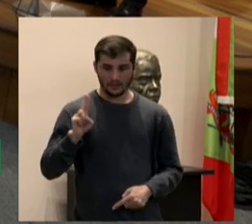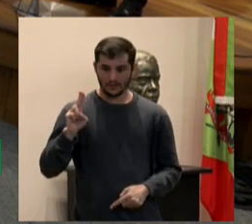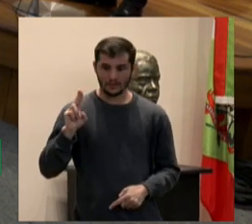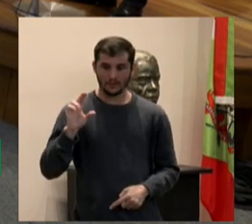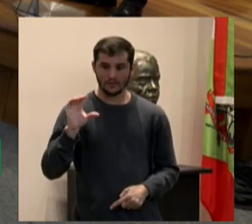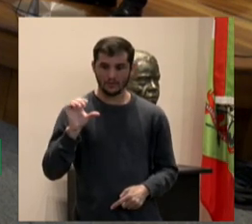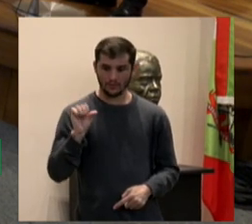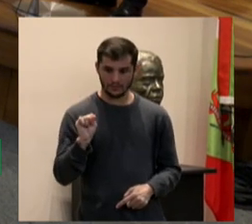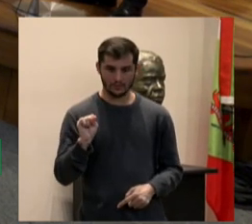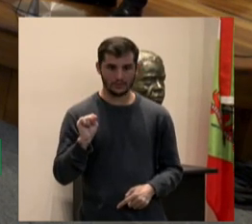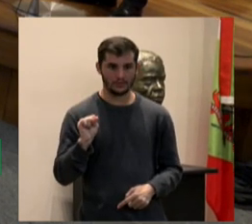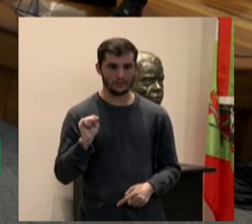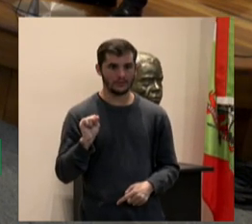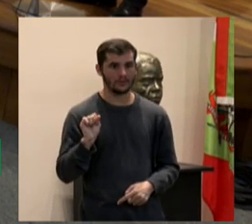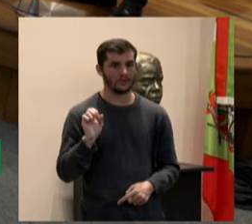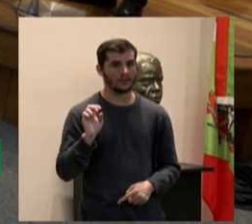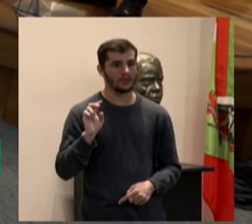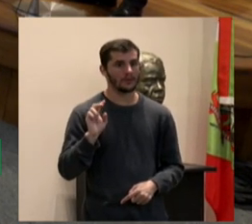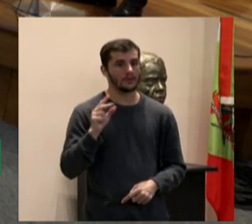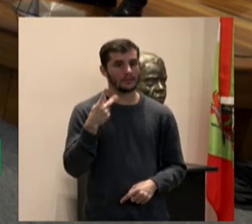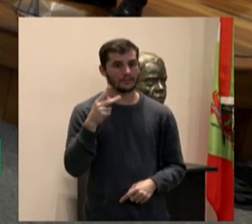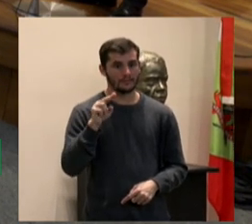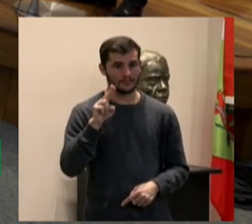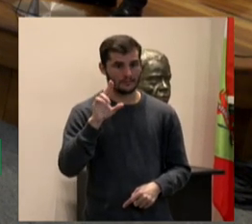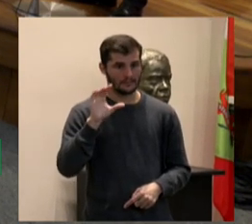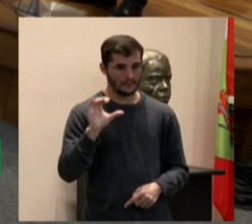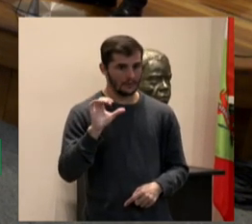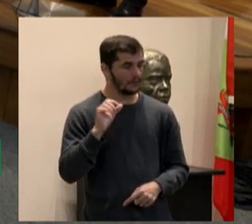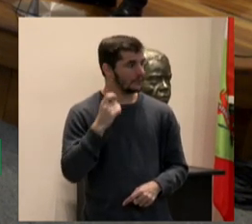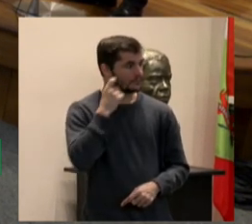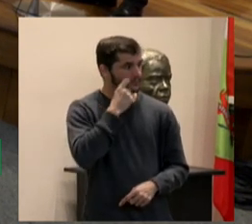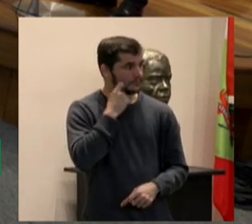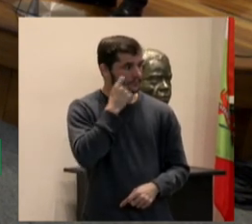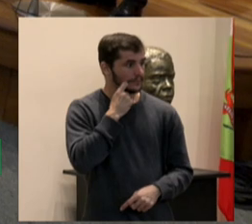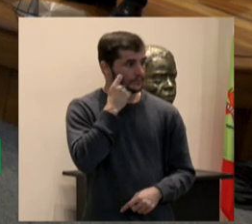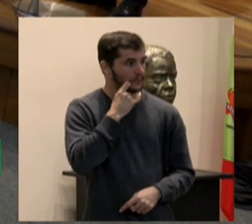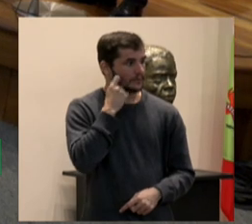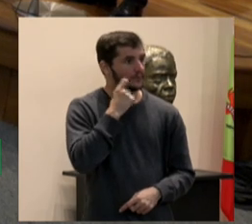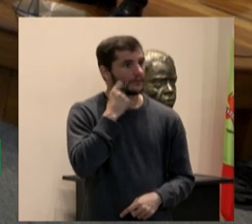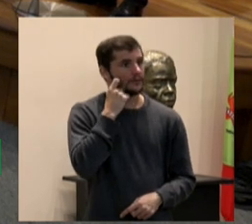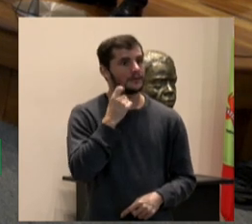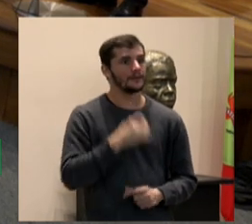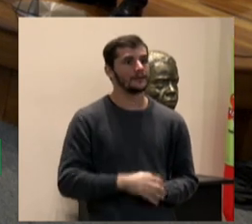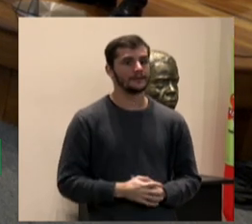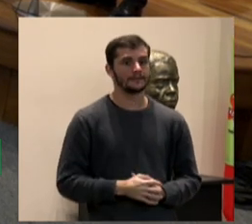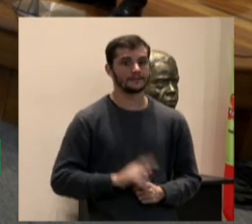São Paulo, senhora Giovana Mendonça Lunardi Mendes.